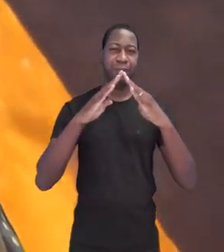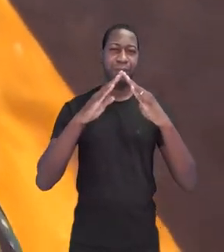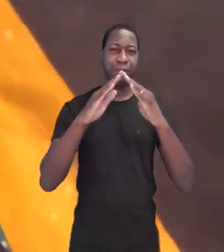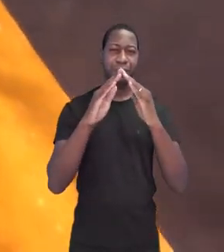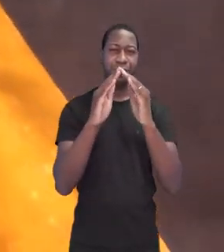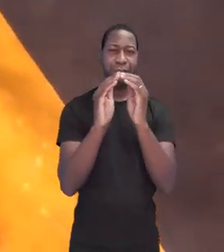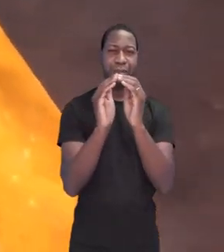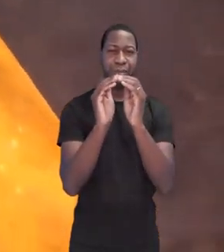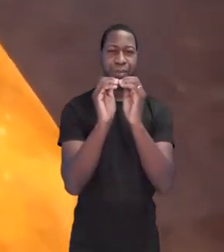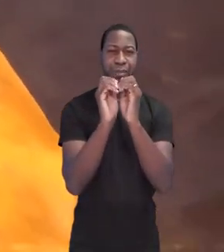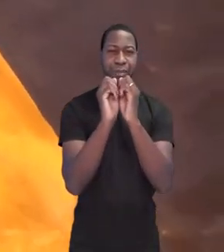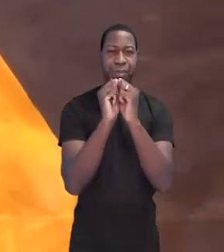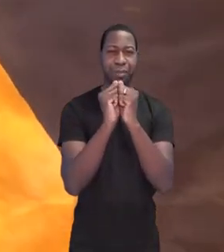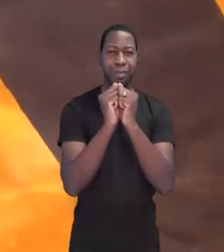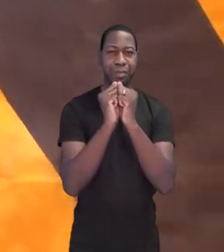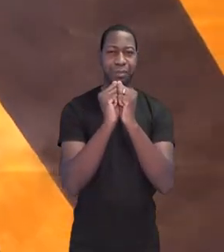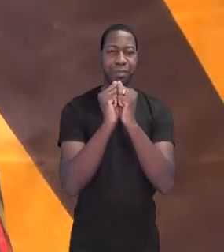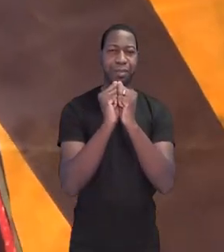íntimos.